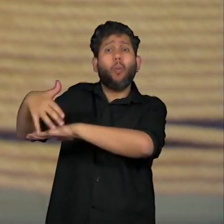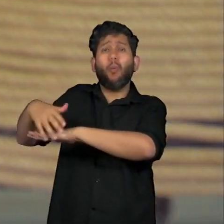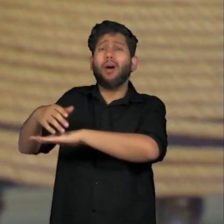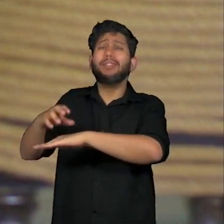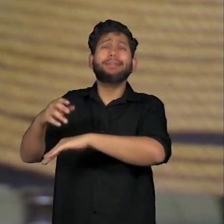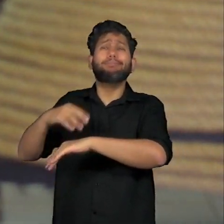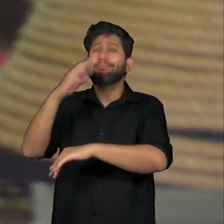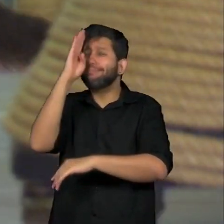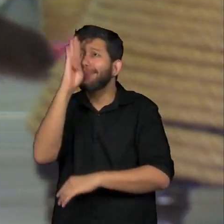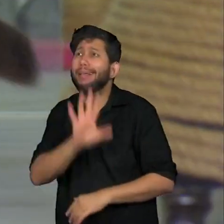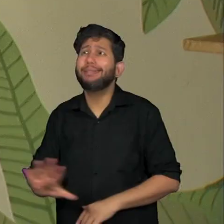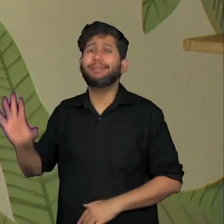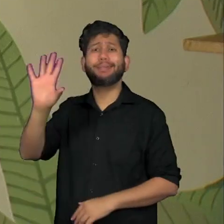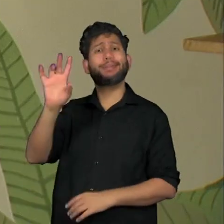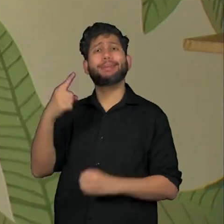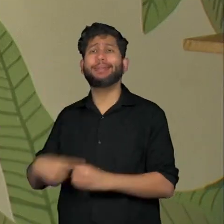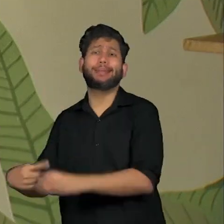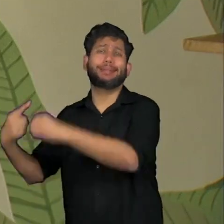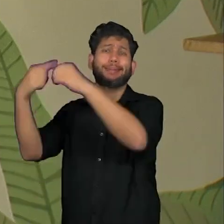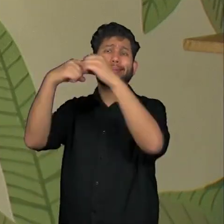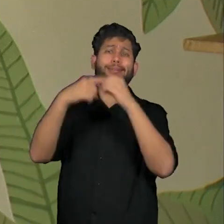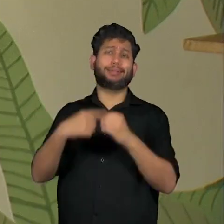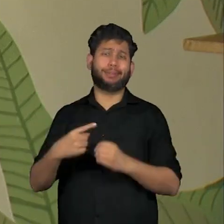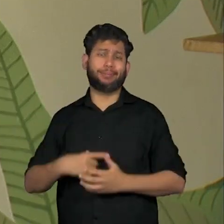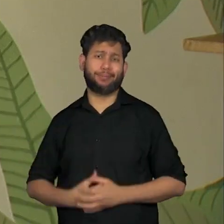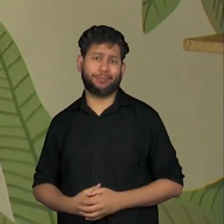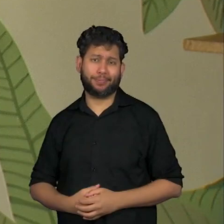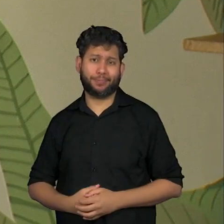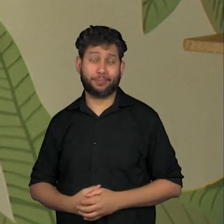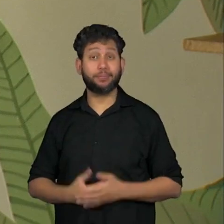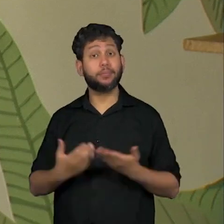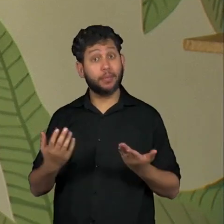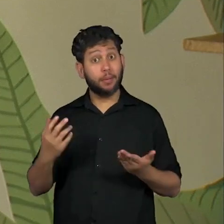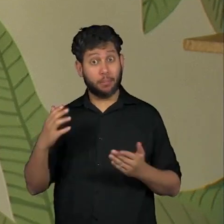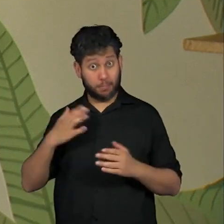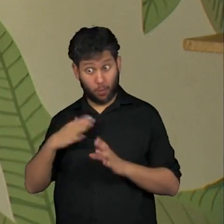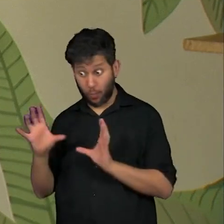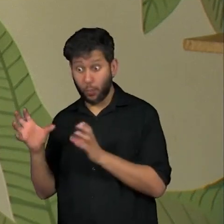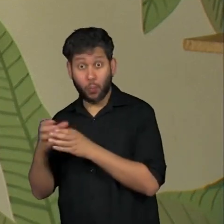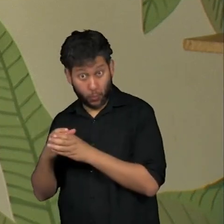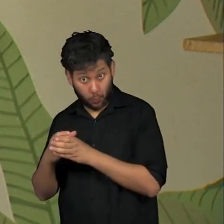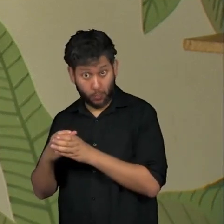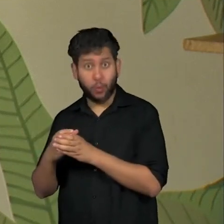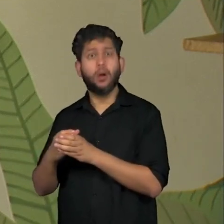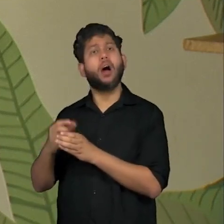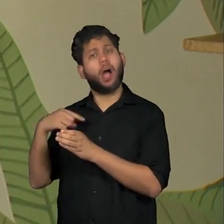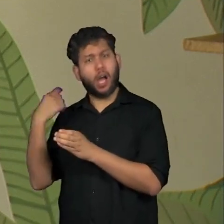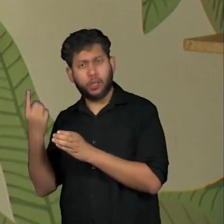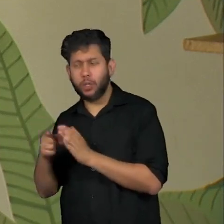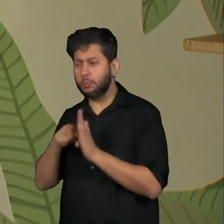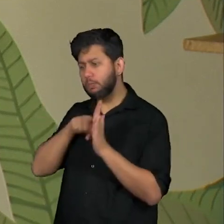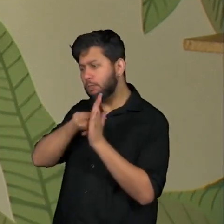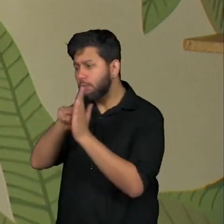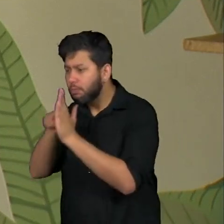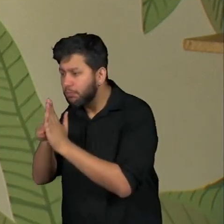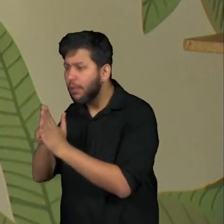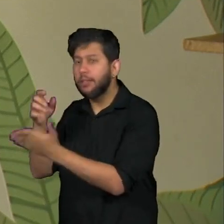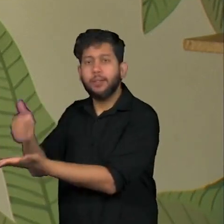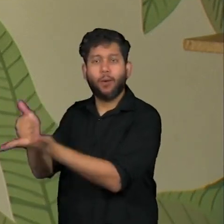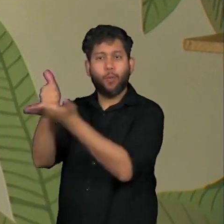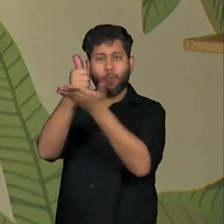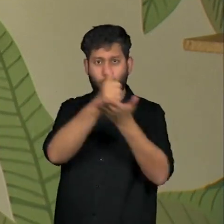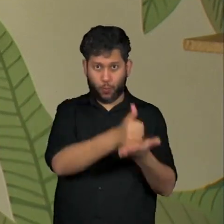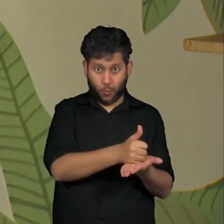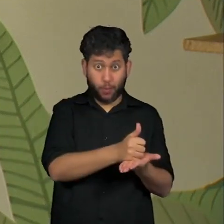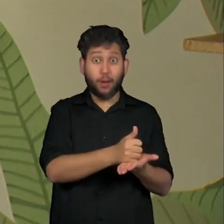todo o país. Todos os gatos resgatados pela Pro Gato, eles passam por uma consulta veterinária de avaliação para